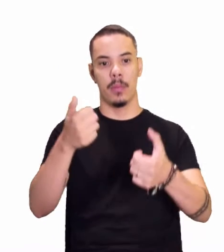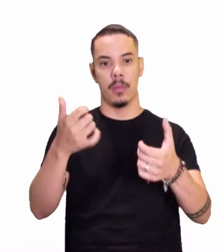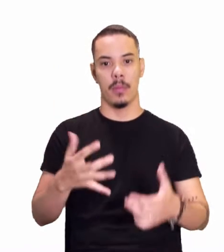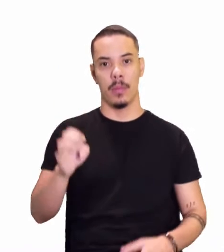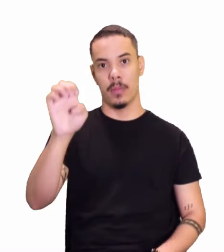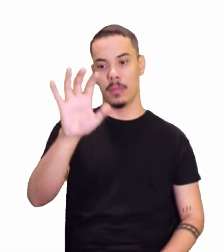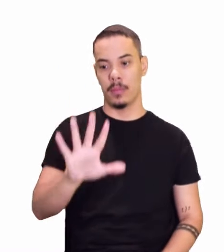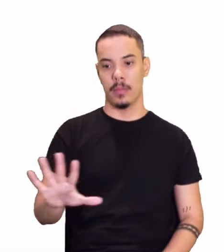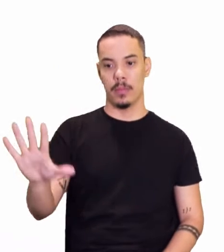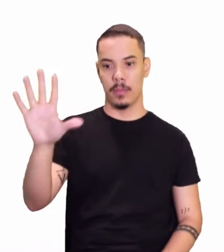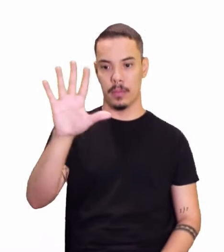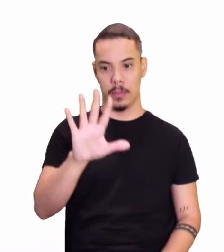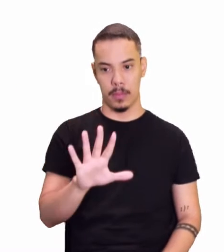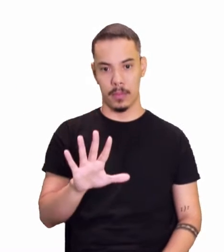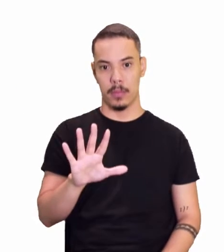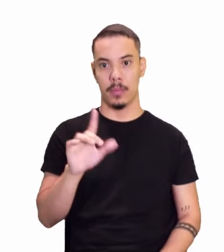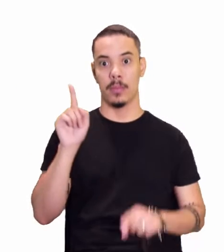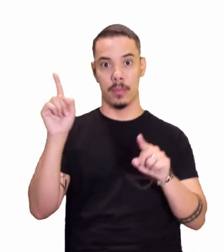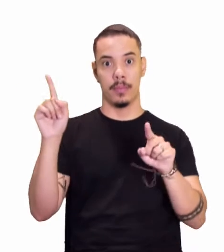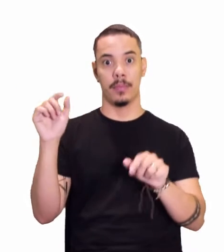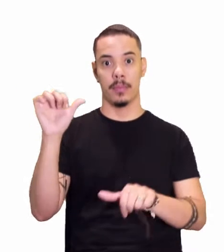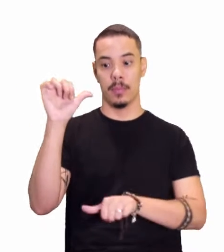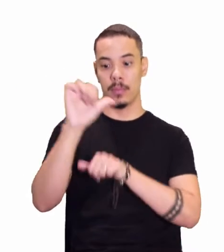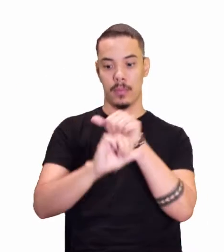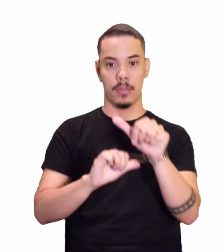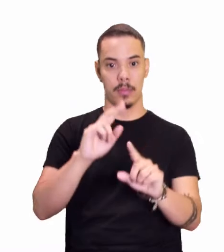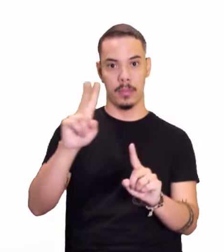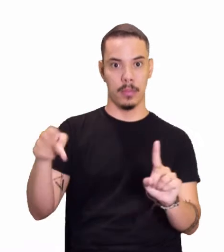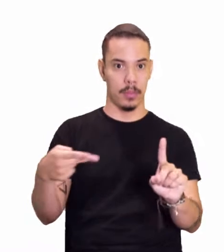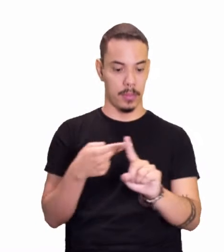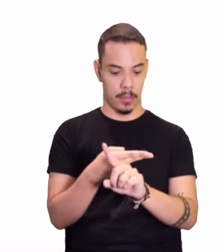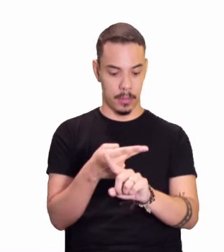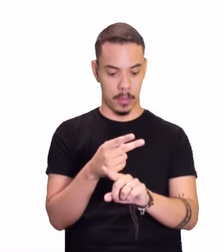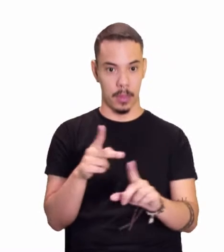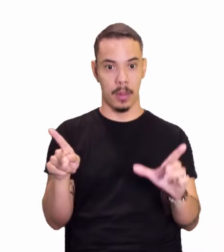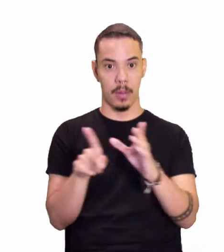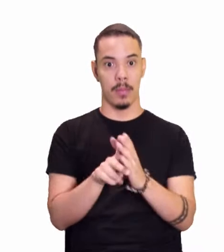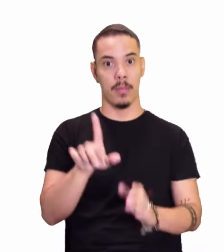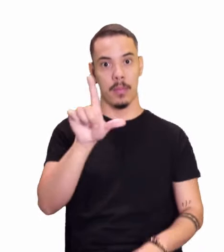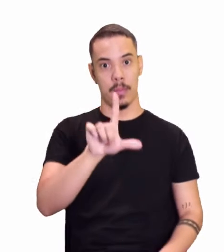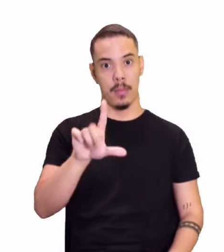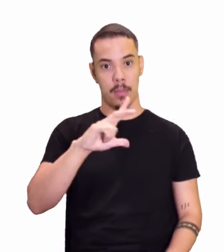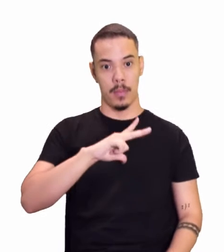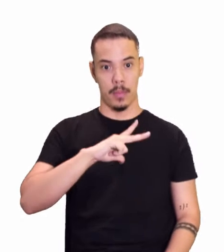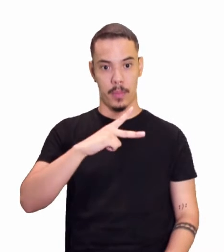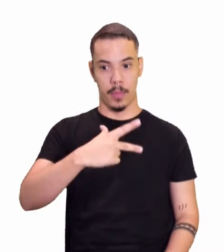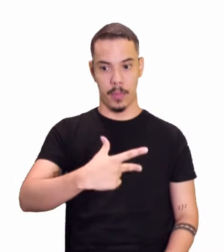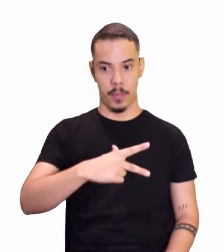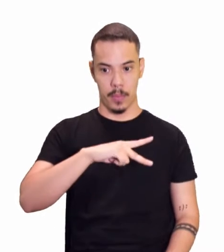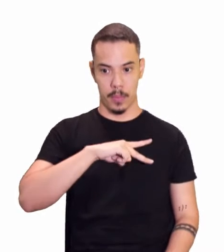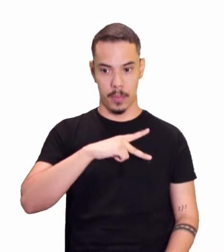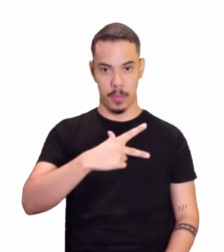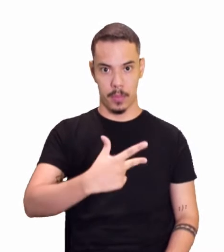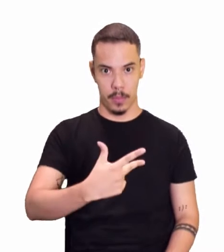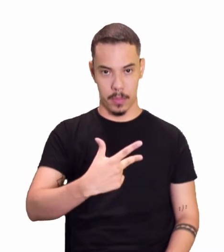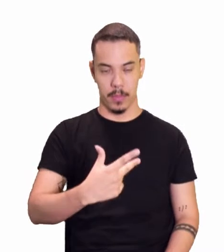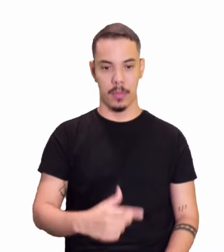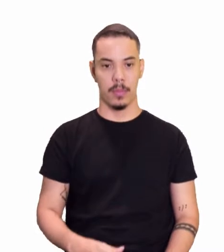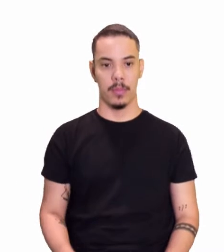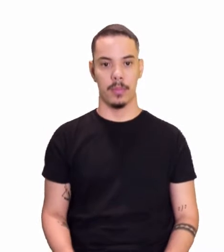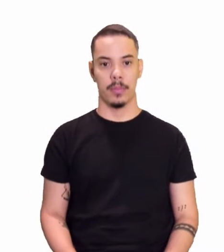Europa, tradição lá, não cá, tá bom? Literatura portuguesa, já diz tudo.